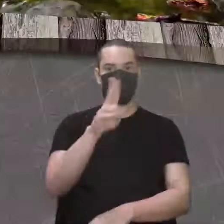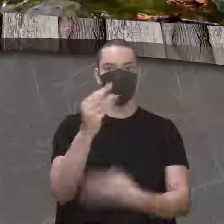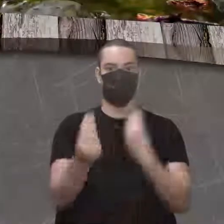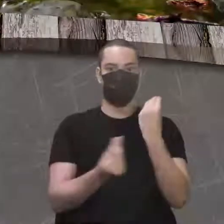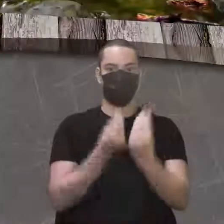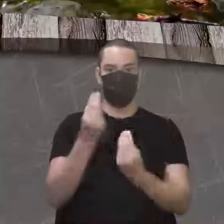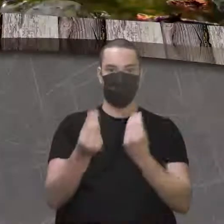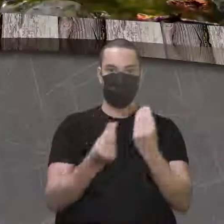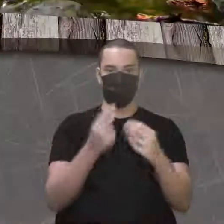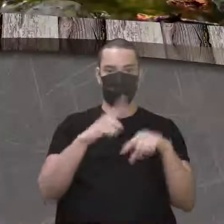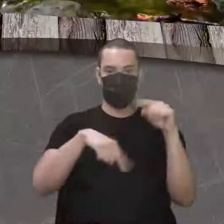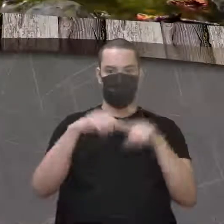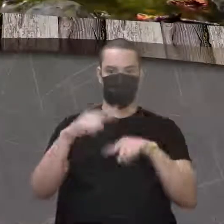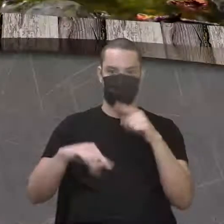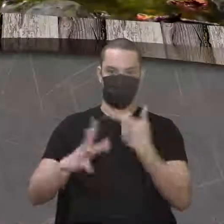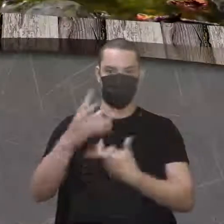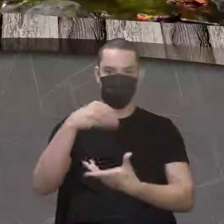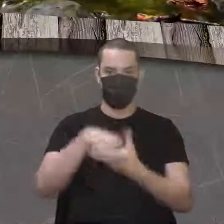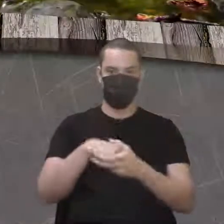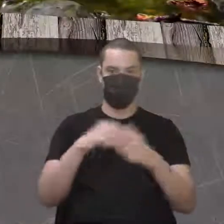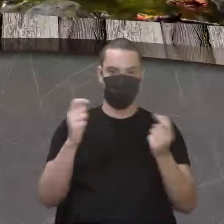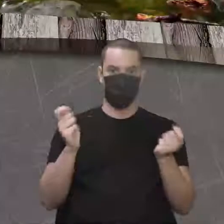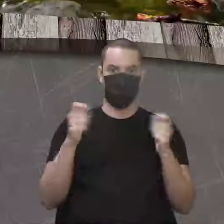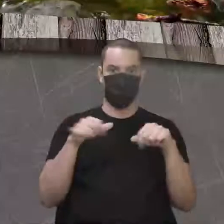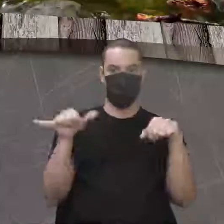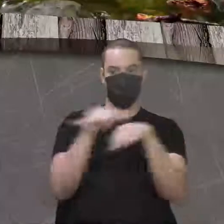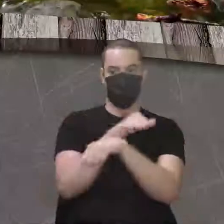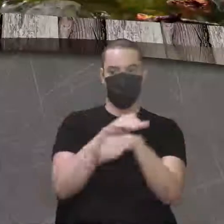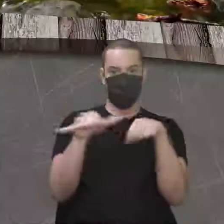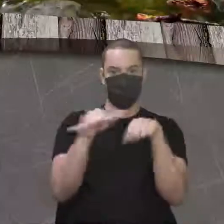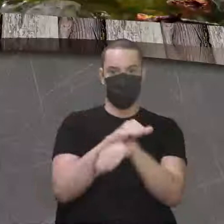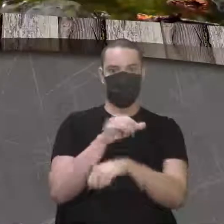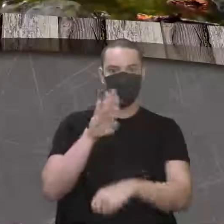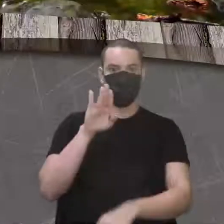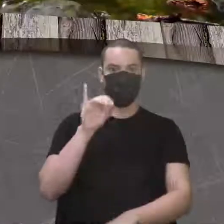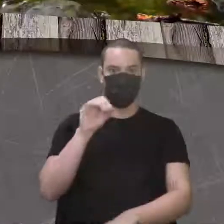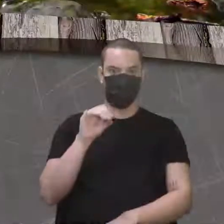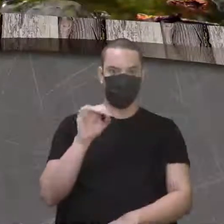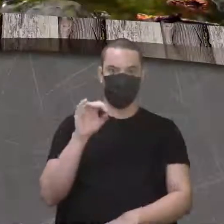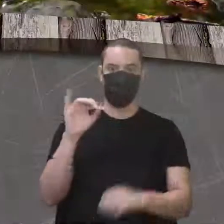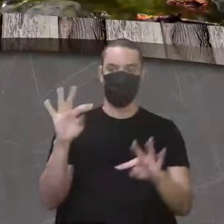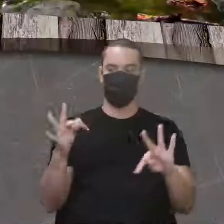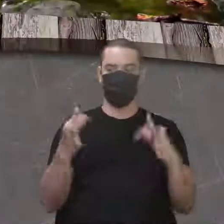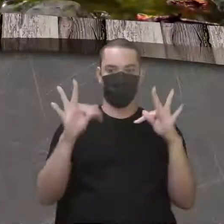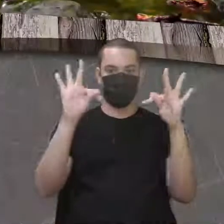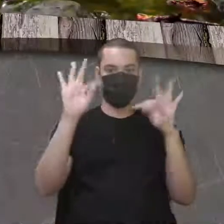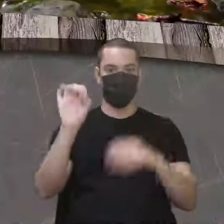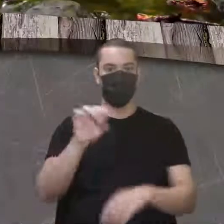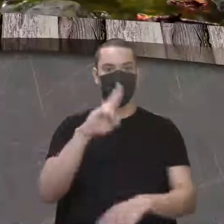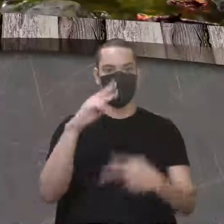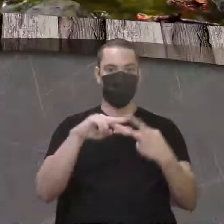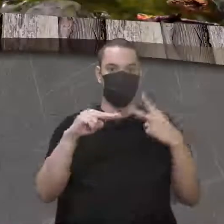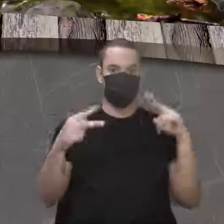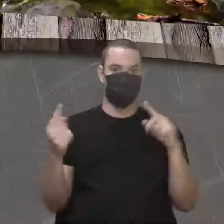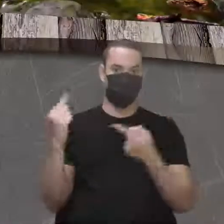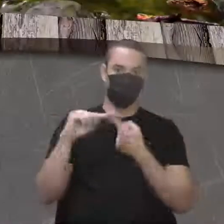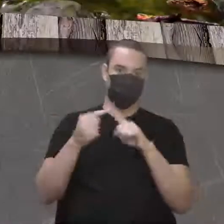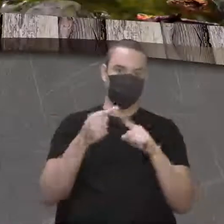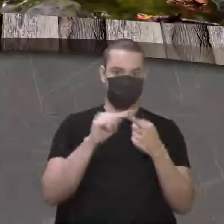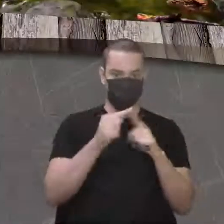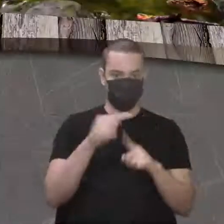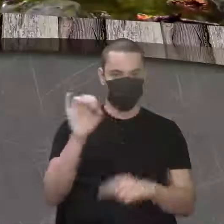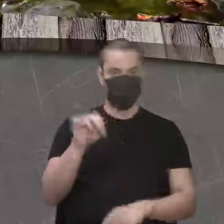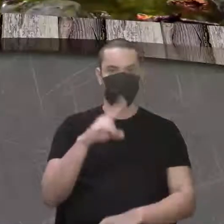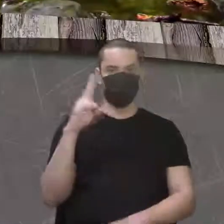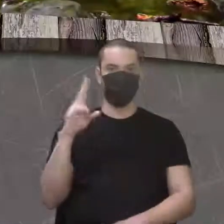de micro-organismos com técnicas biotecnológicas, né, ou com DNA recombinante, ou com